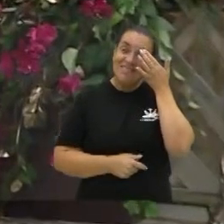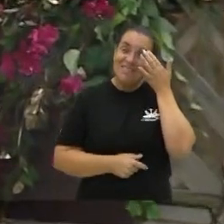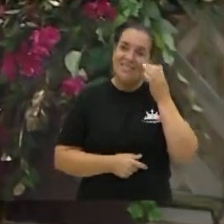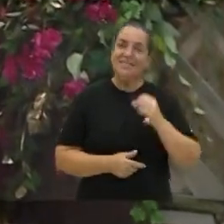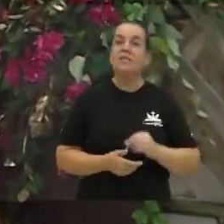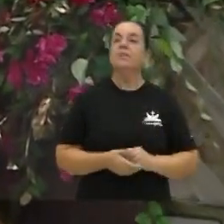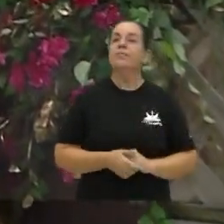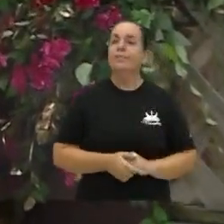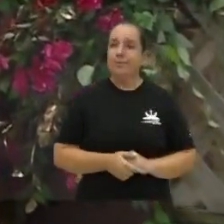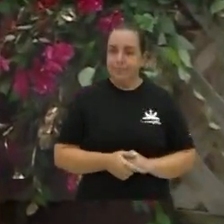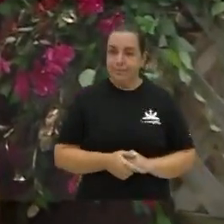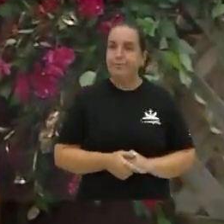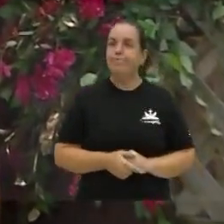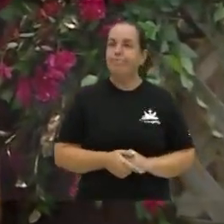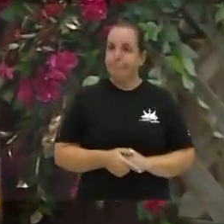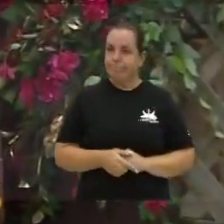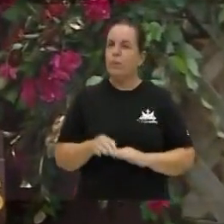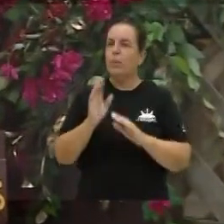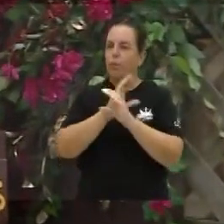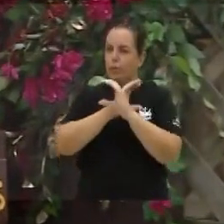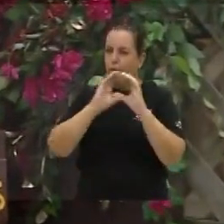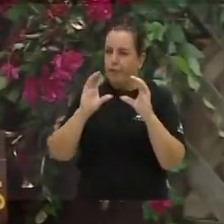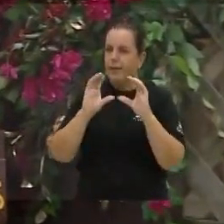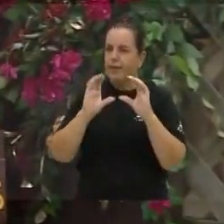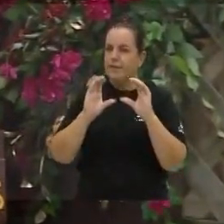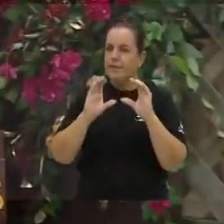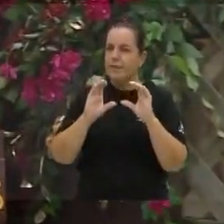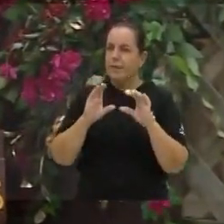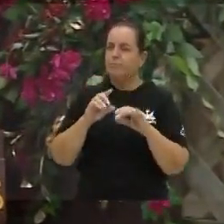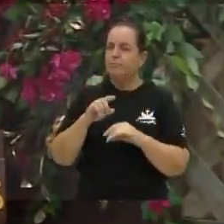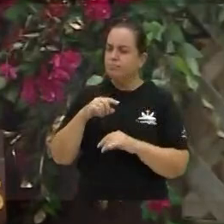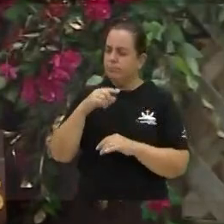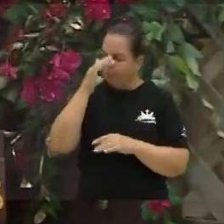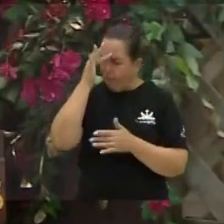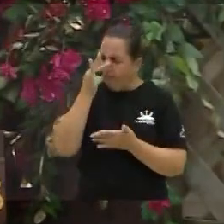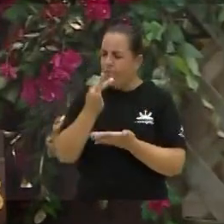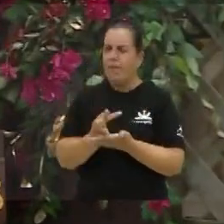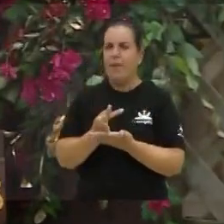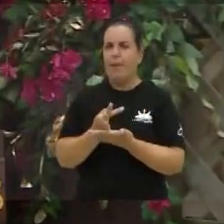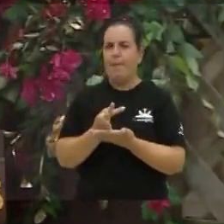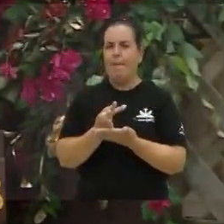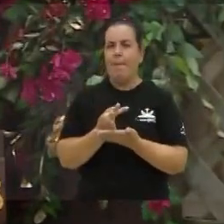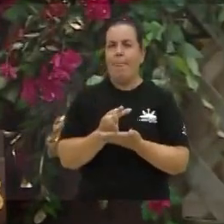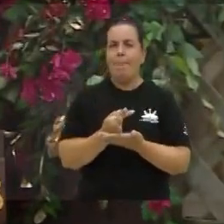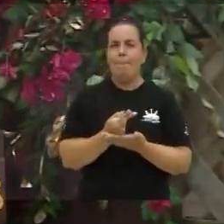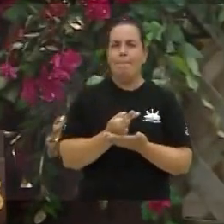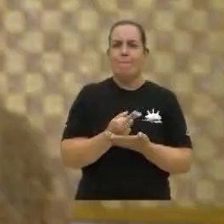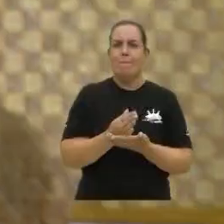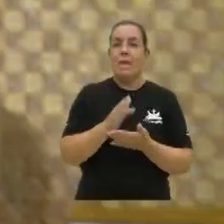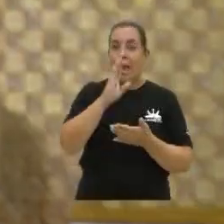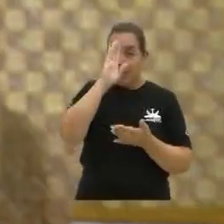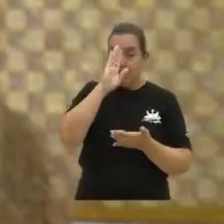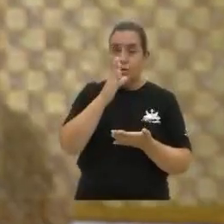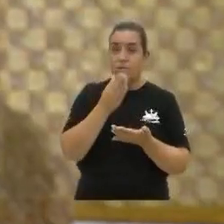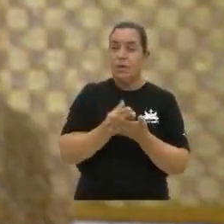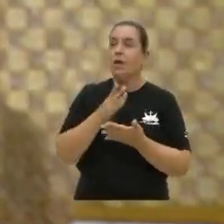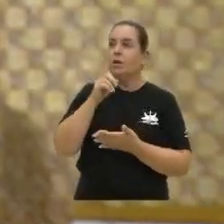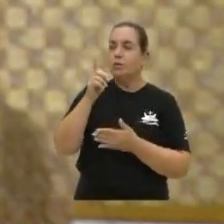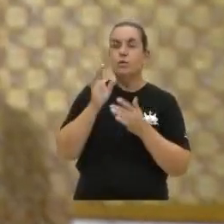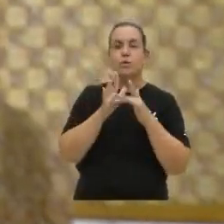vós. Um ato de confiança, um ato de fé, crer no